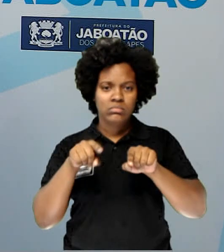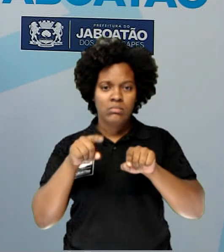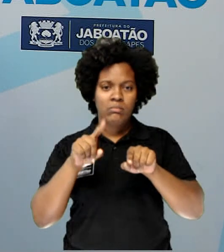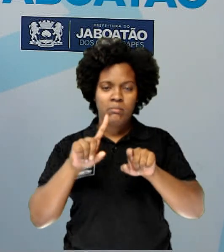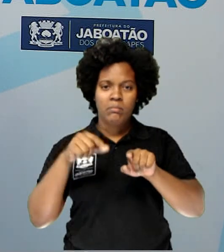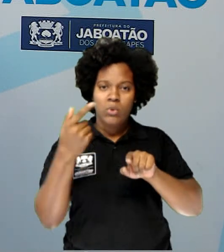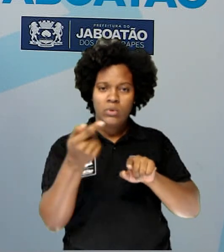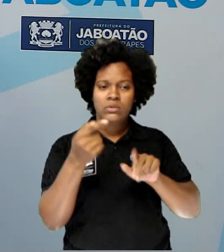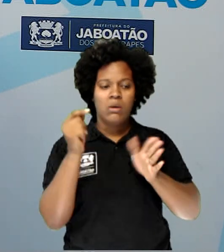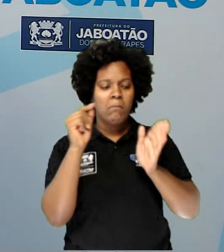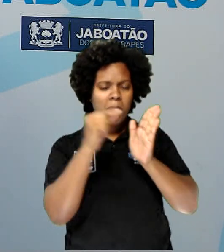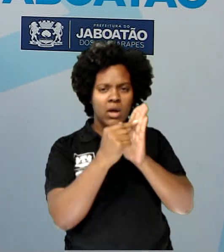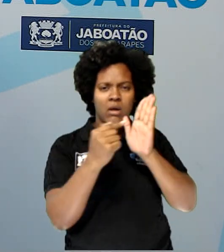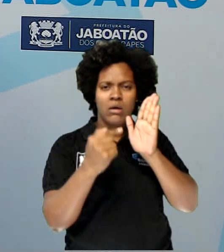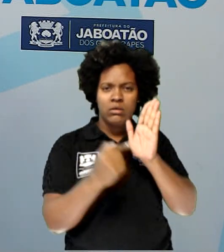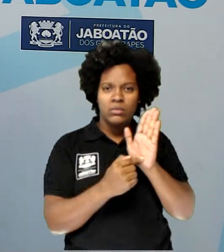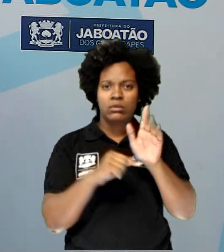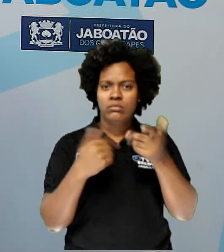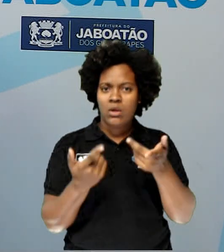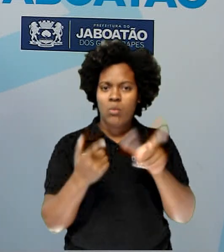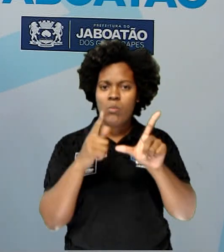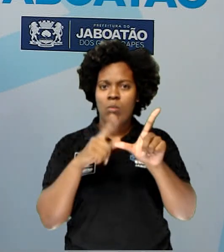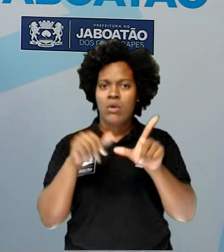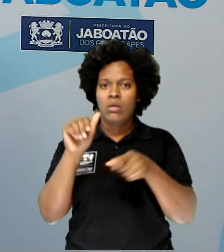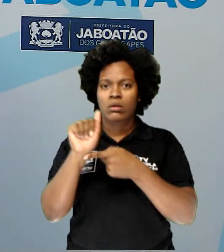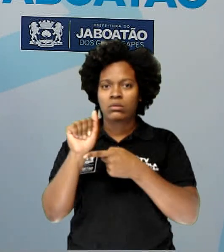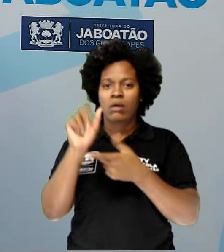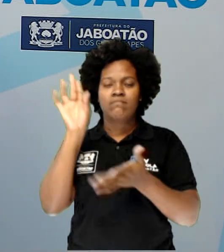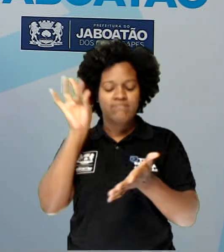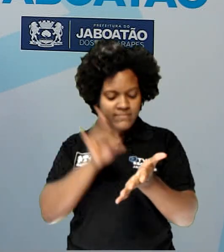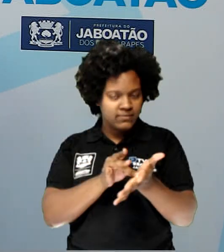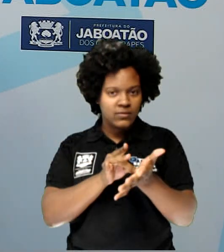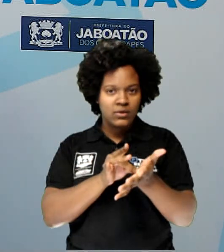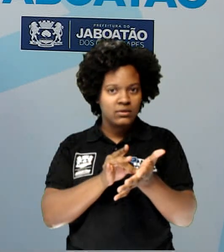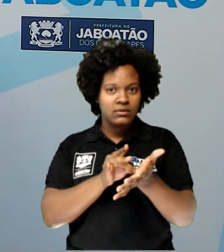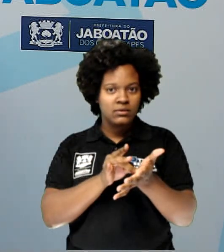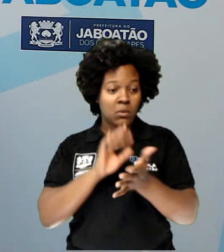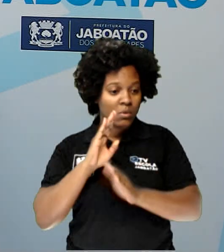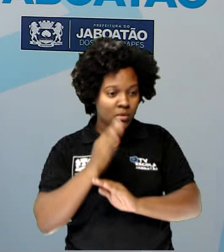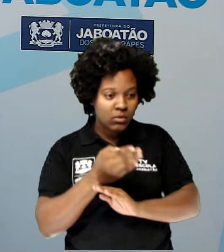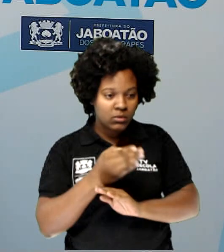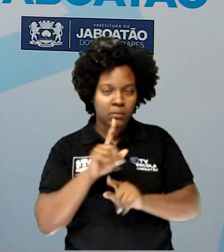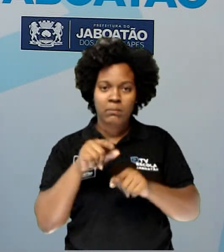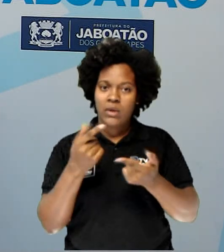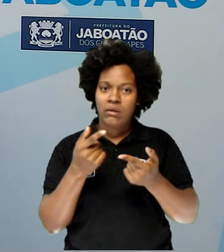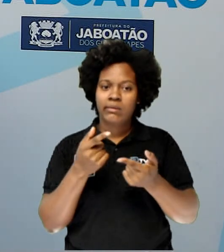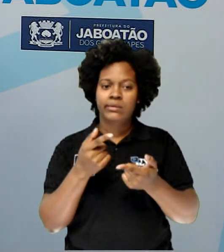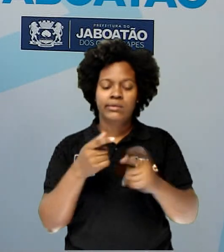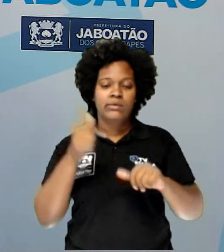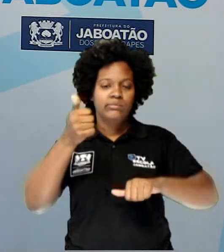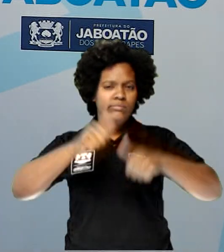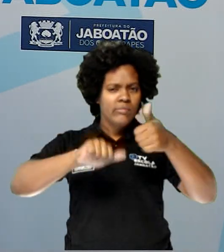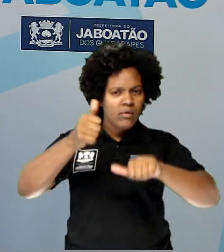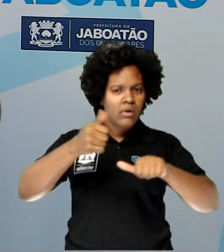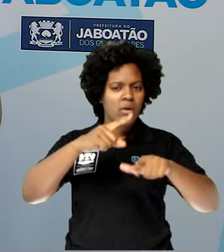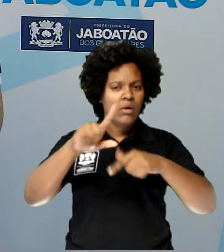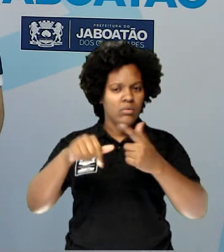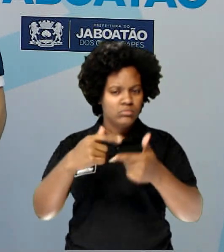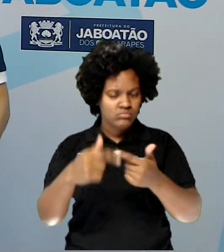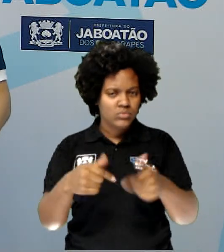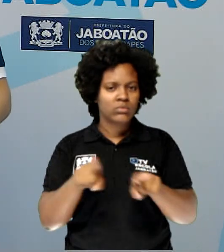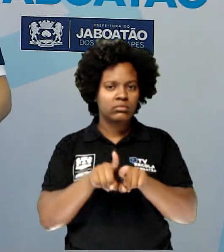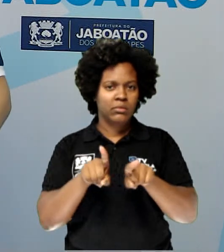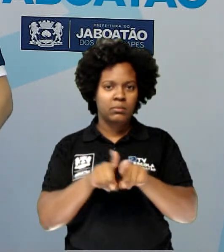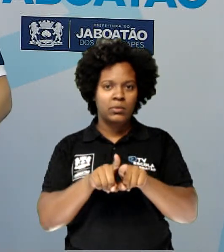pontuação. Ok? Portanto, o item A de cara já é o item verdadeiro. Mesmo assim, eu não vou desprezar os outros. Vamos ver por que não